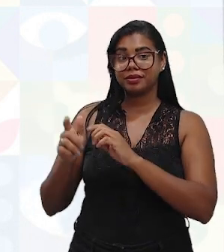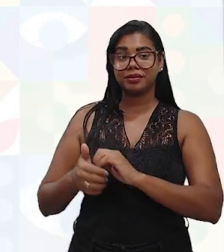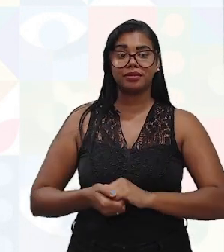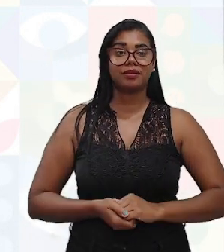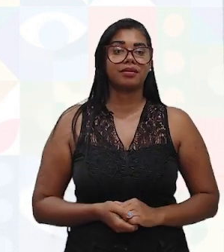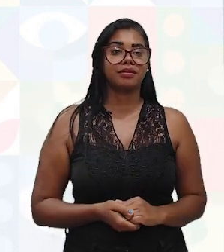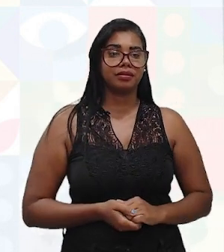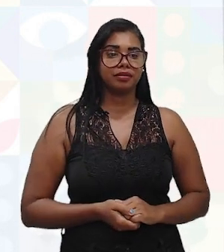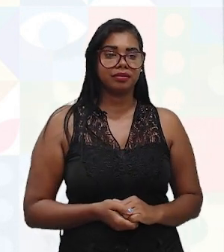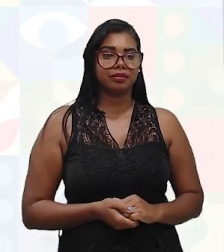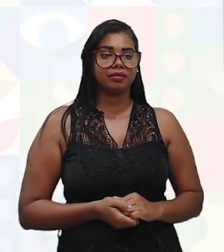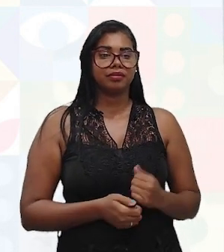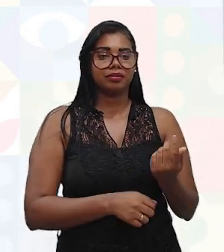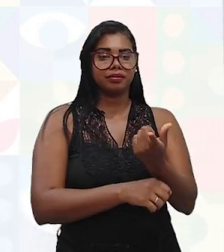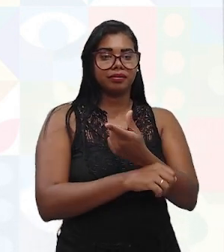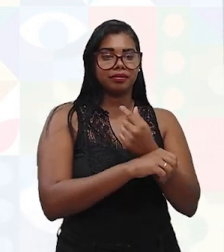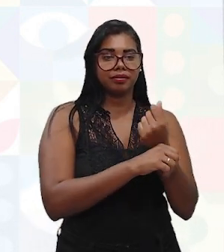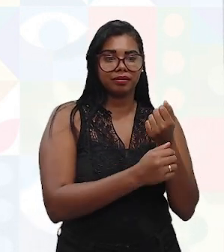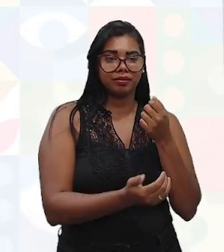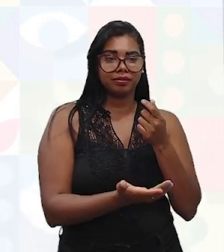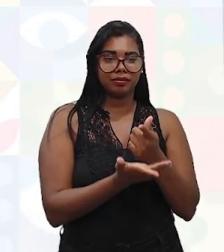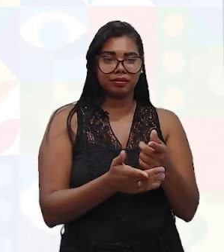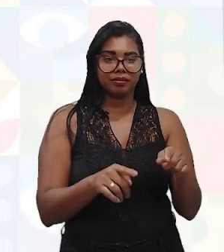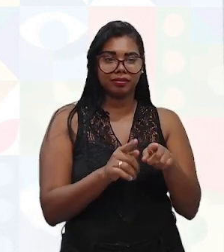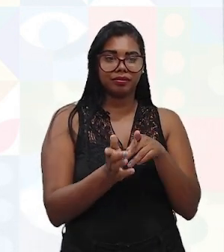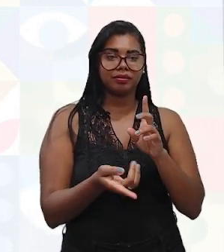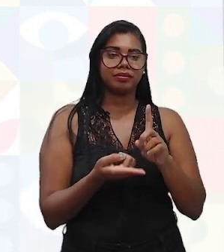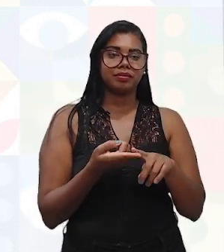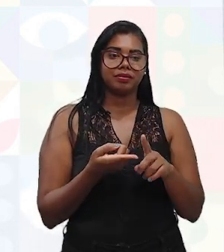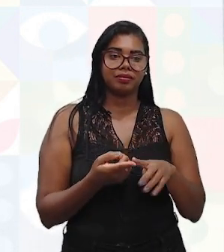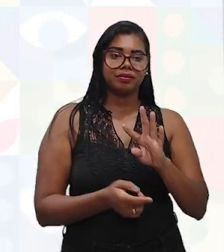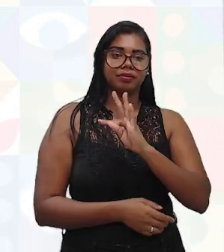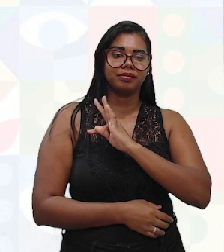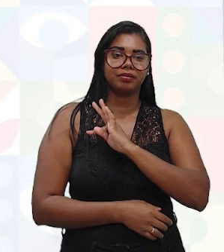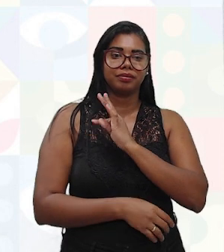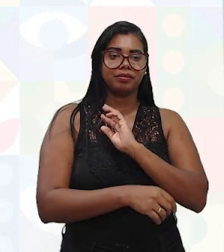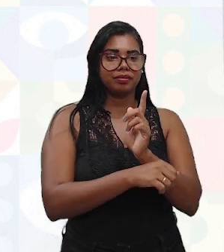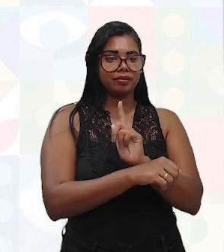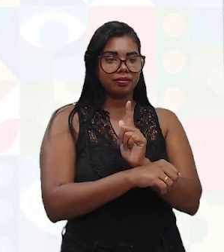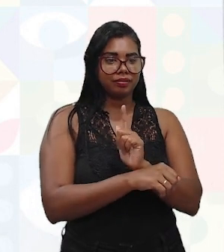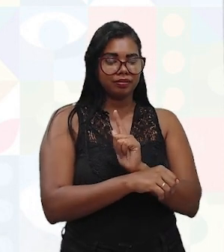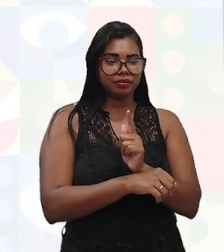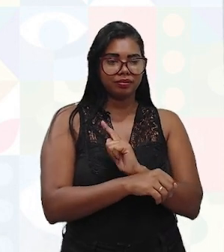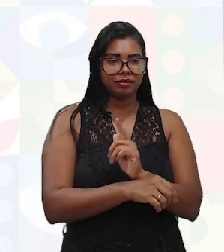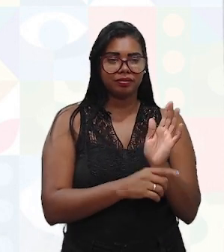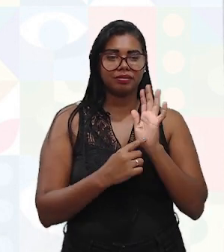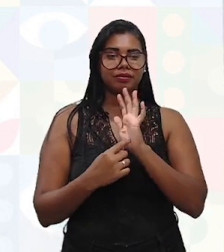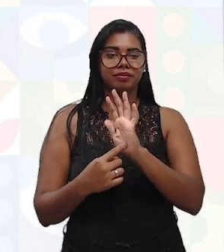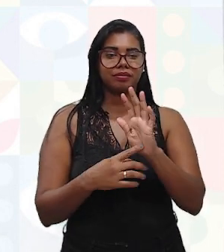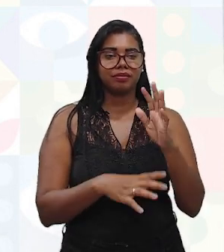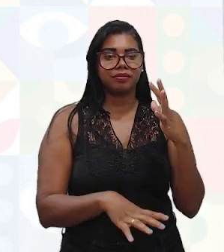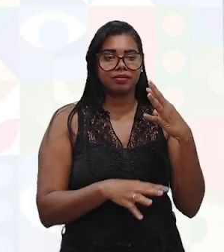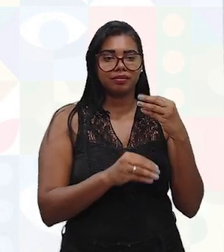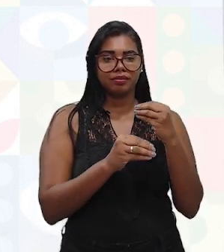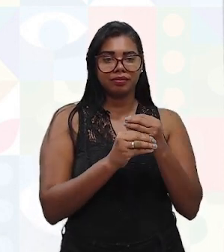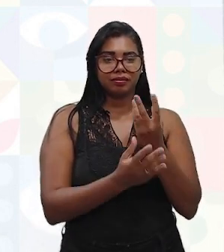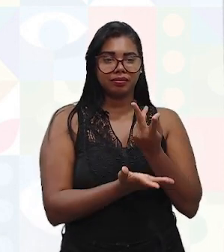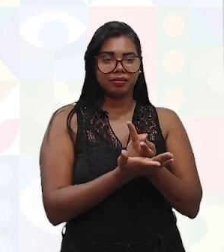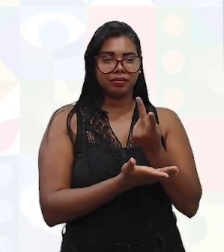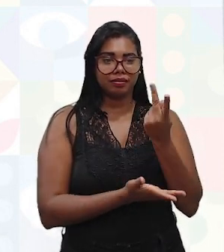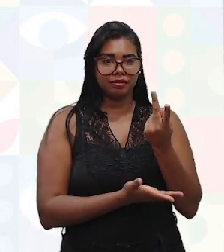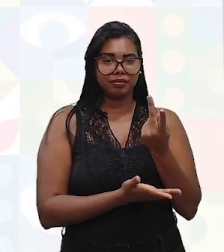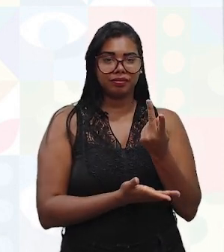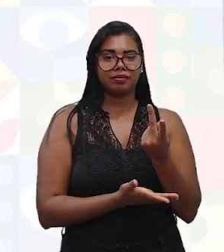Lote econômico de compra. O lote econômico é uma técnica de gestão de estoques que determina a quantidade ideal de